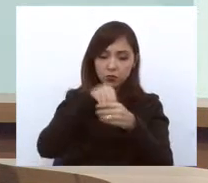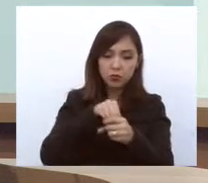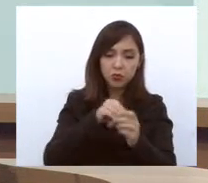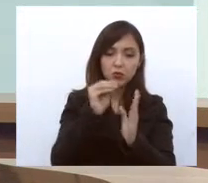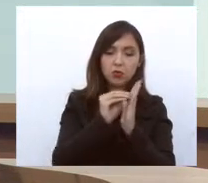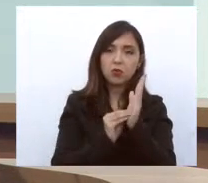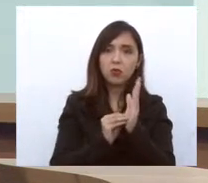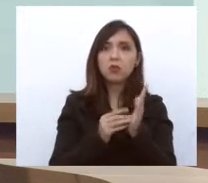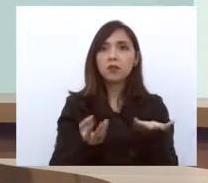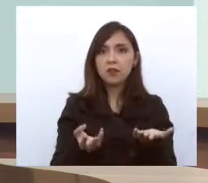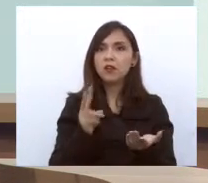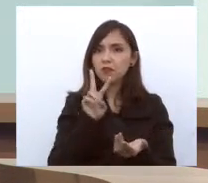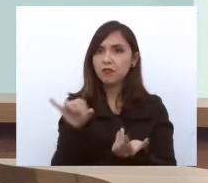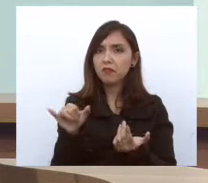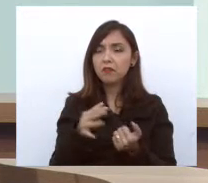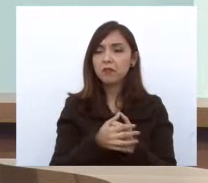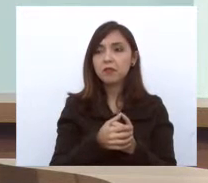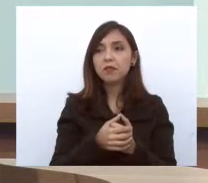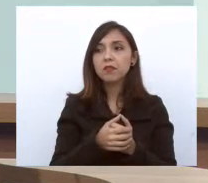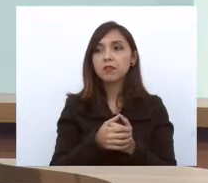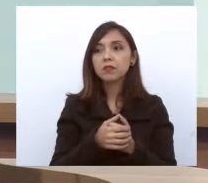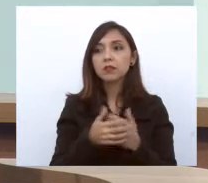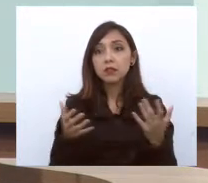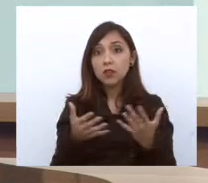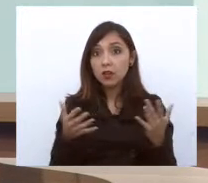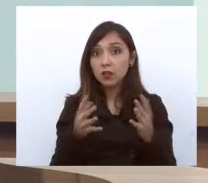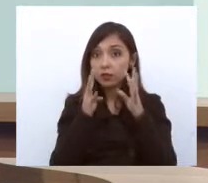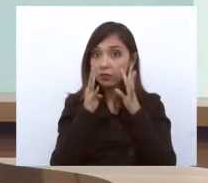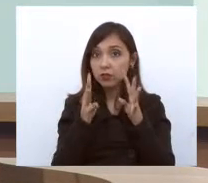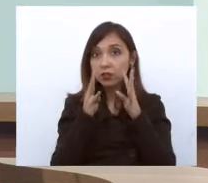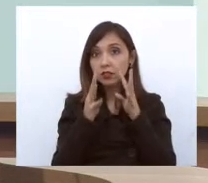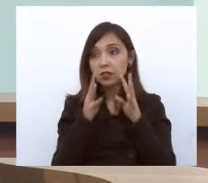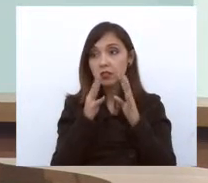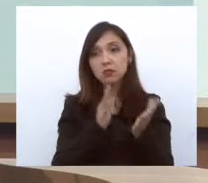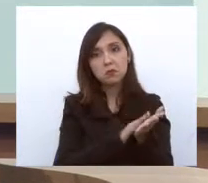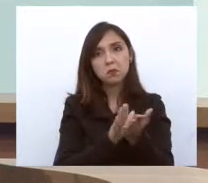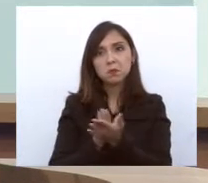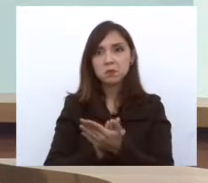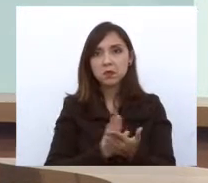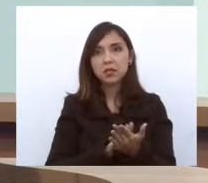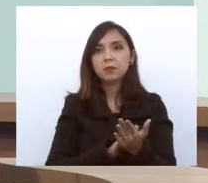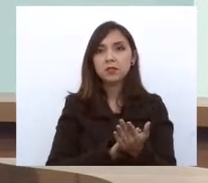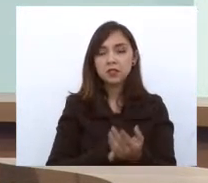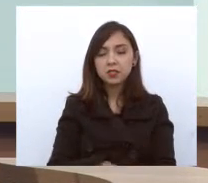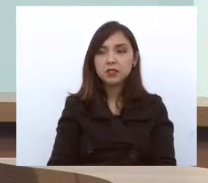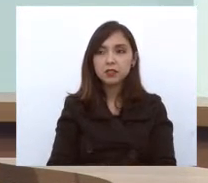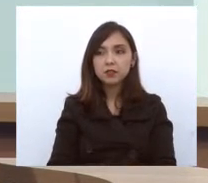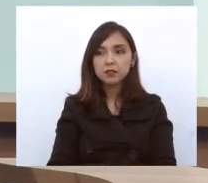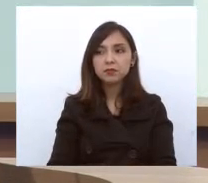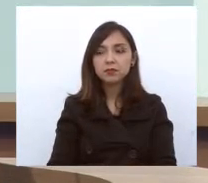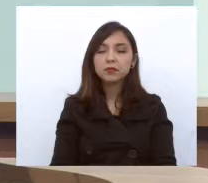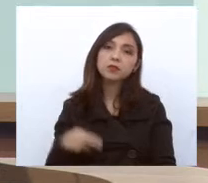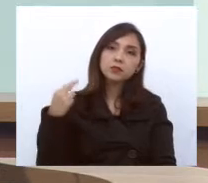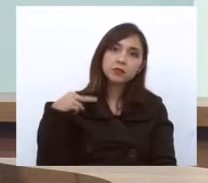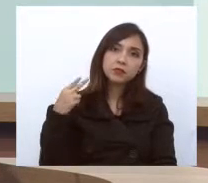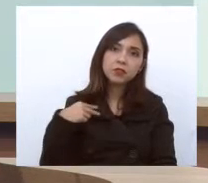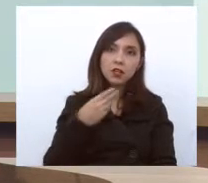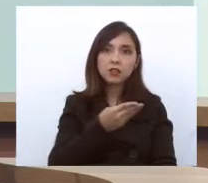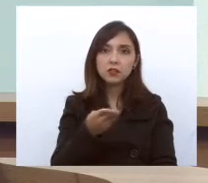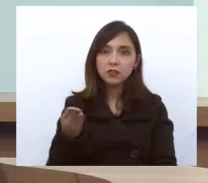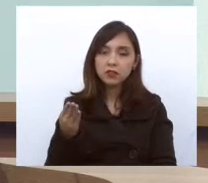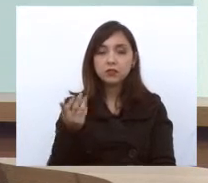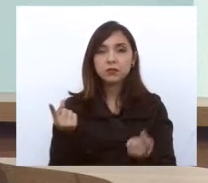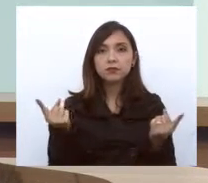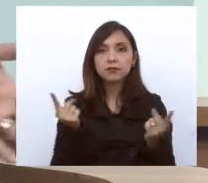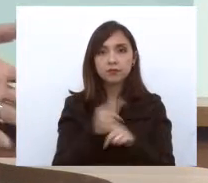de igual abaixo. Agora vamos nos ater, e eu parabenizo os vereadores que foram